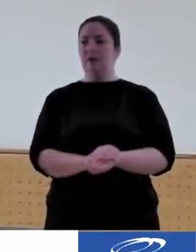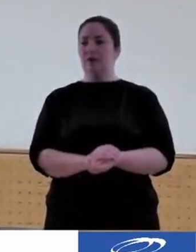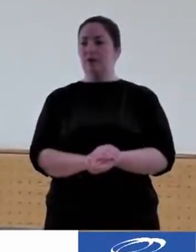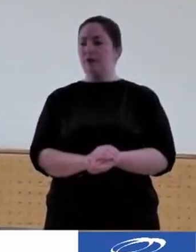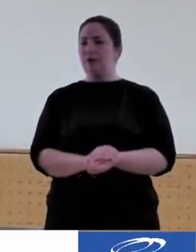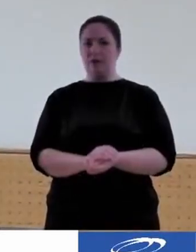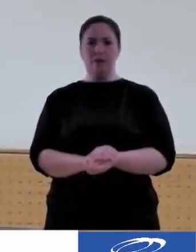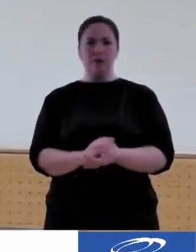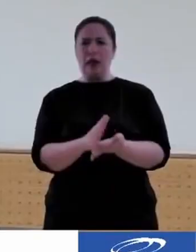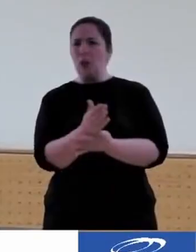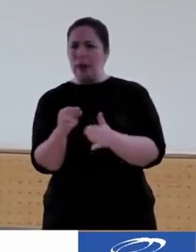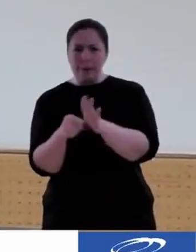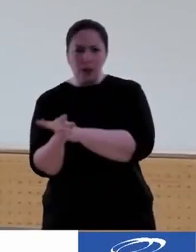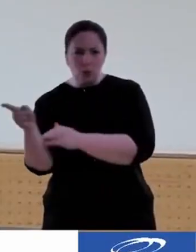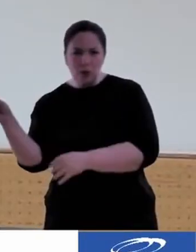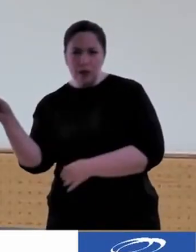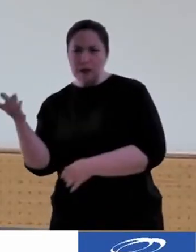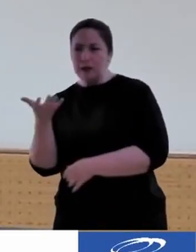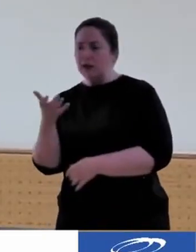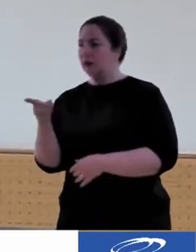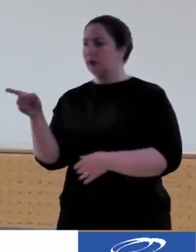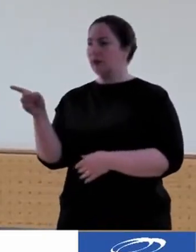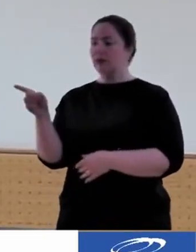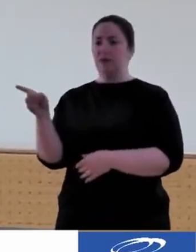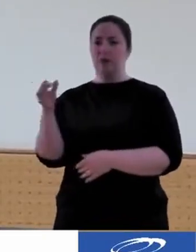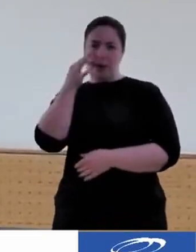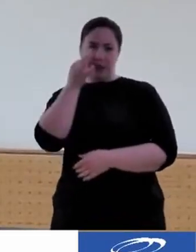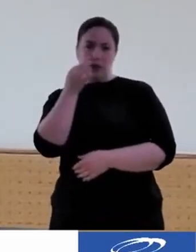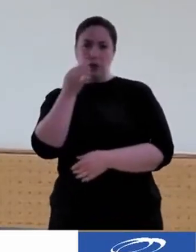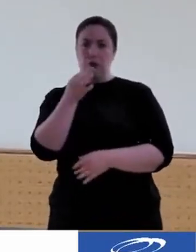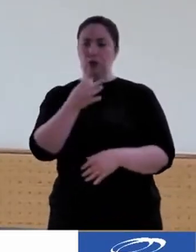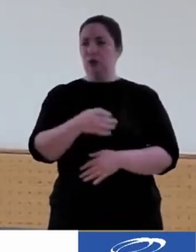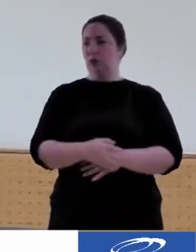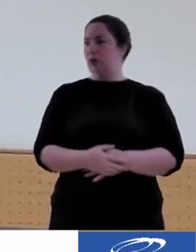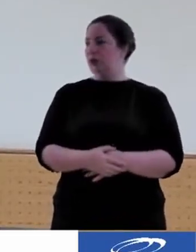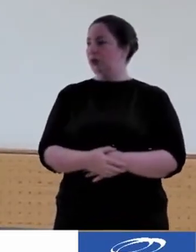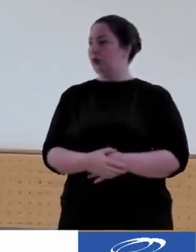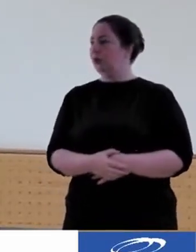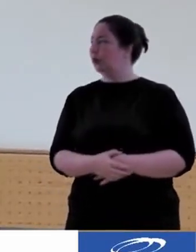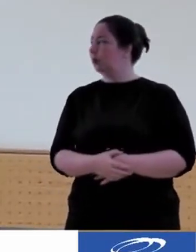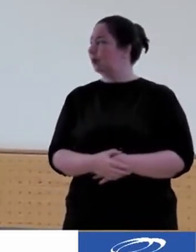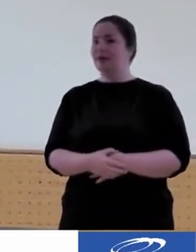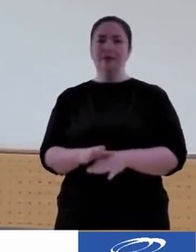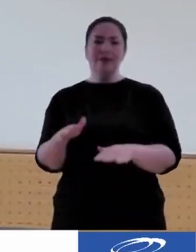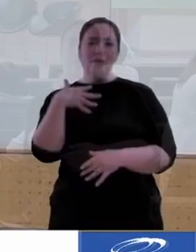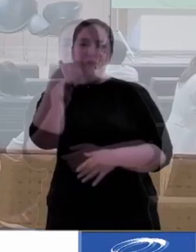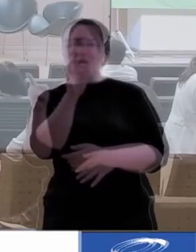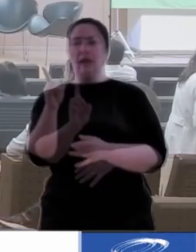Alguém quer perguntar aqui do auditório? Alguém quer fazer alguma pergunta? Não fiquem tímidos, estamos em